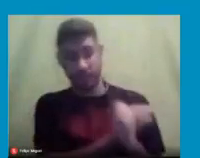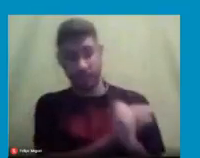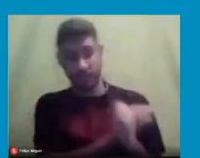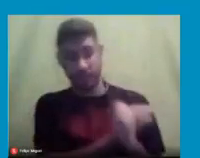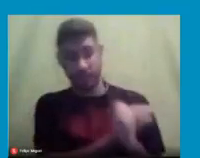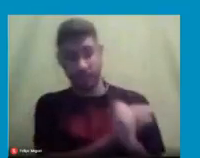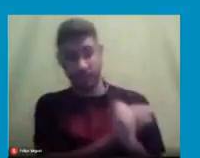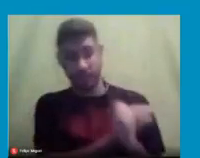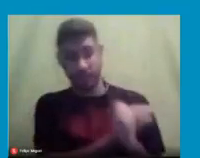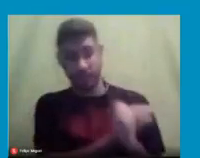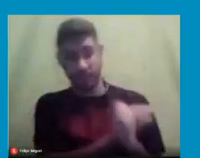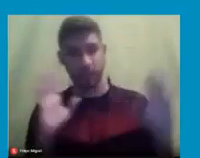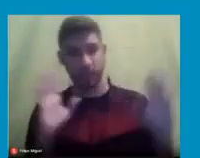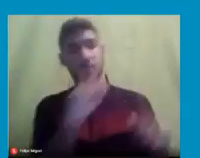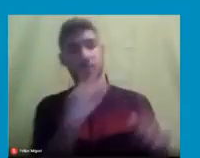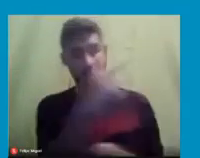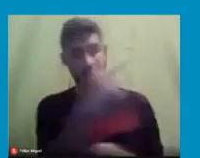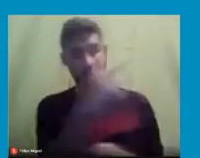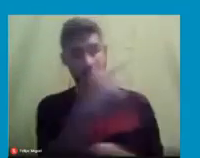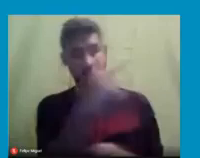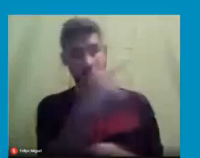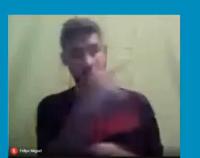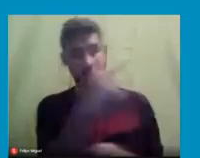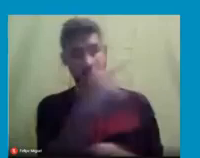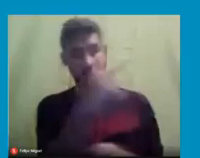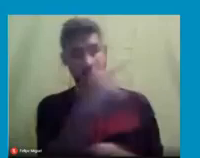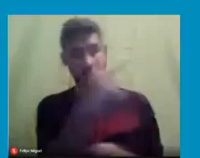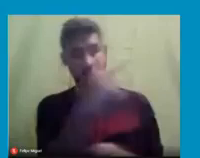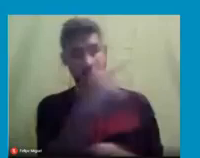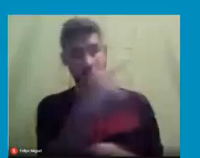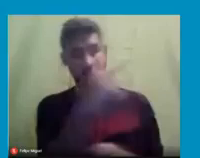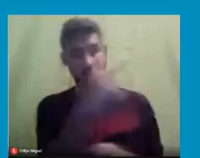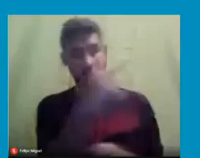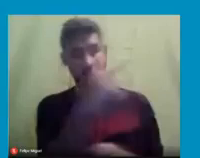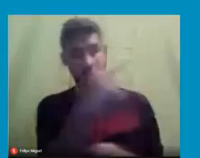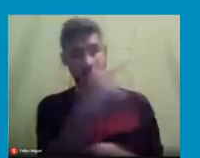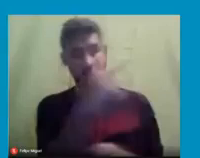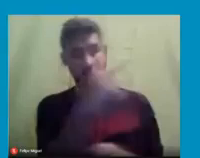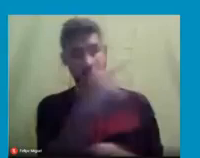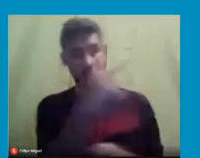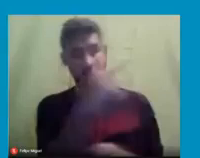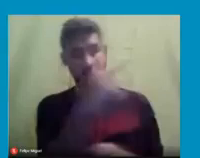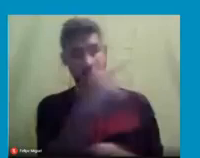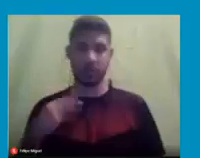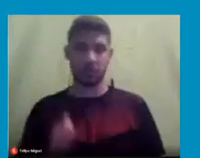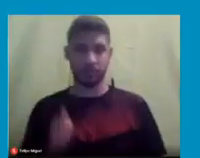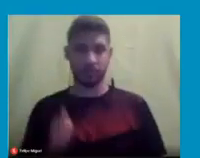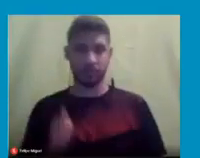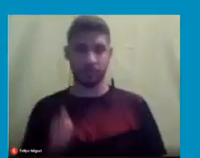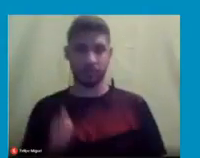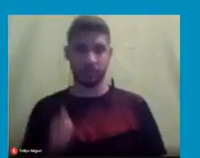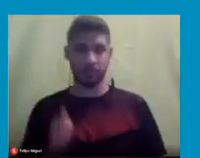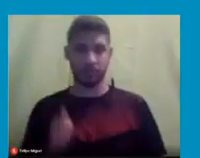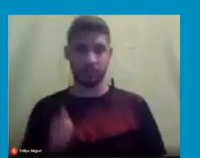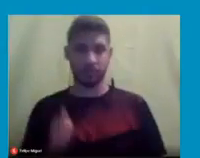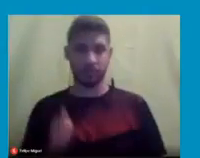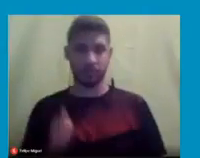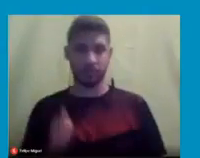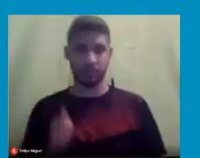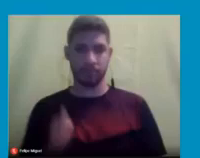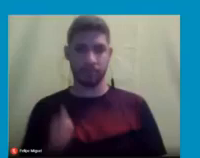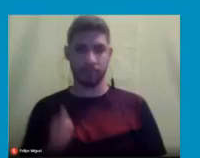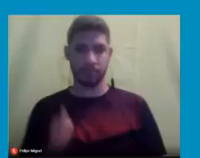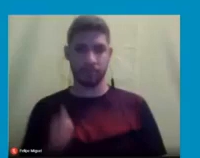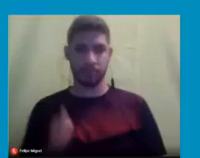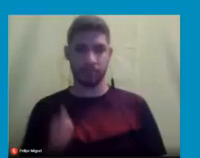período pós-abolicionista, como você está falando aí, 1900, é um período pós-abolicionista, né? É uma coisa que vem logo depois. Então, não